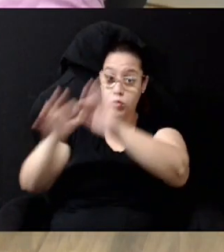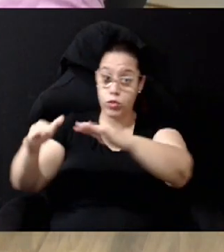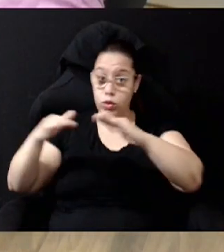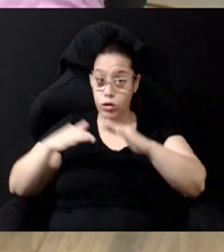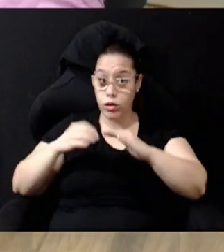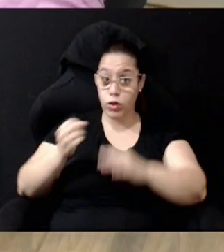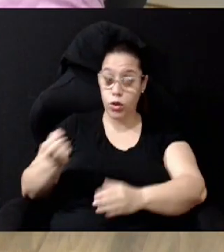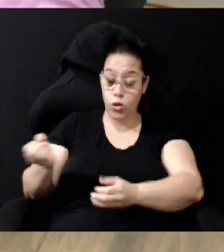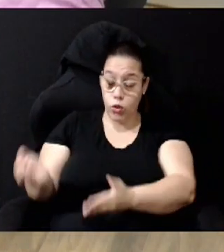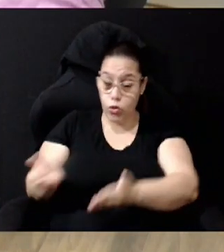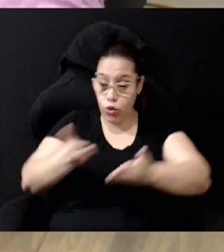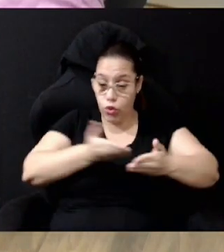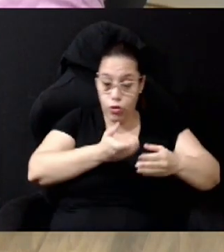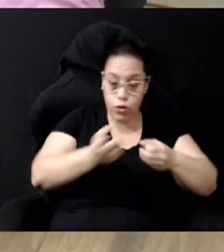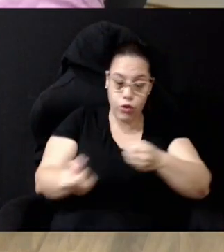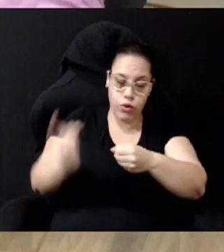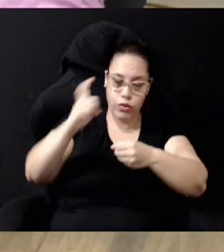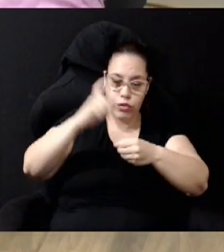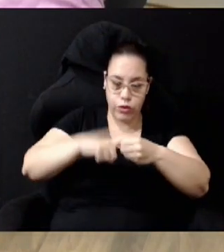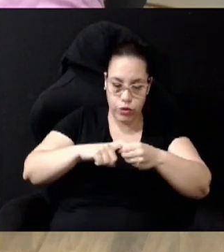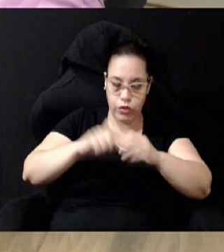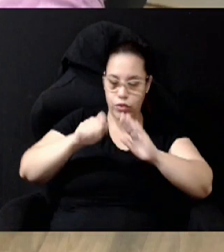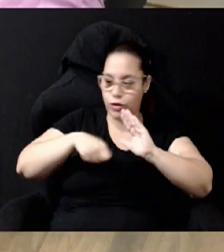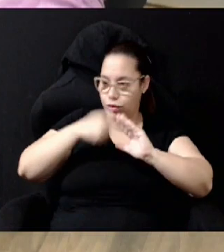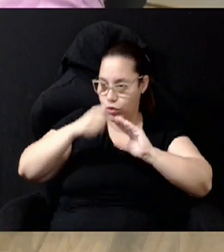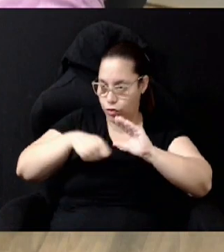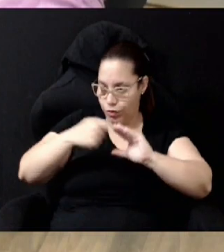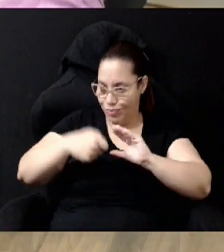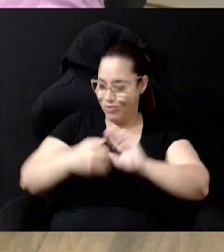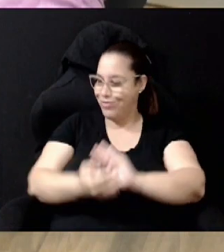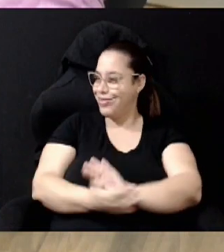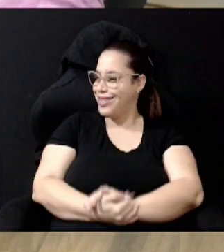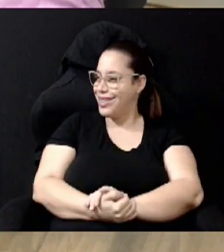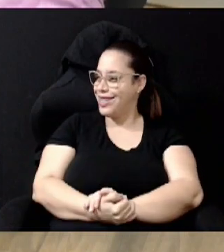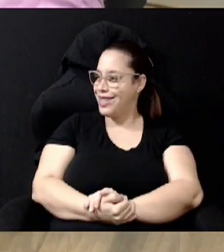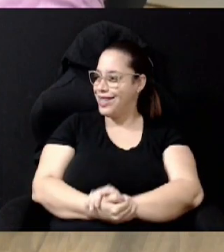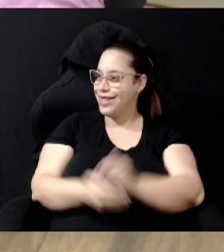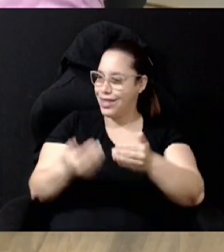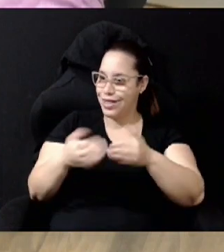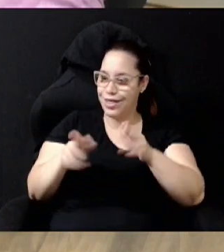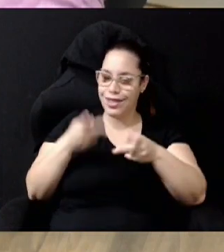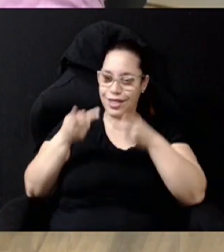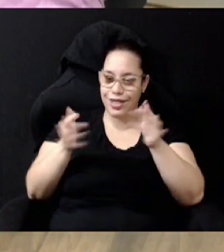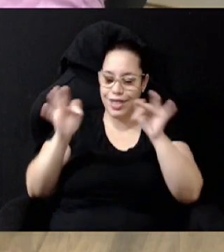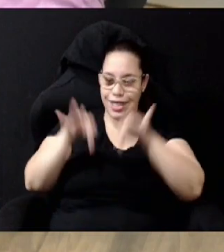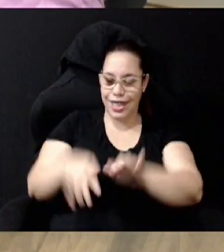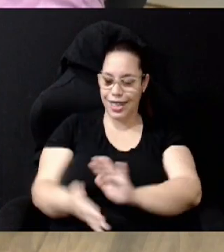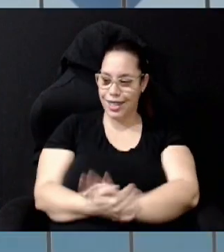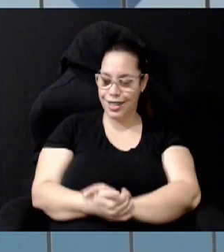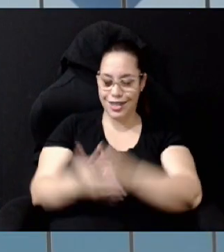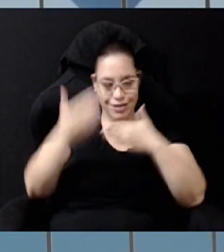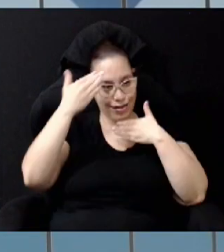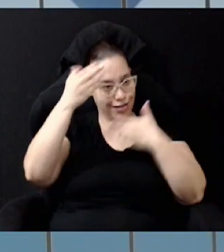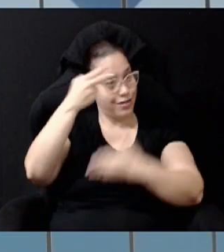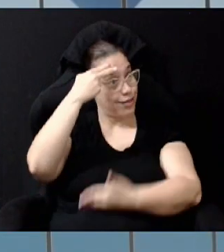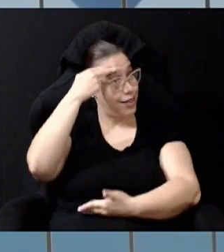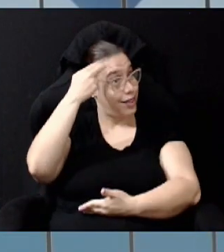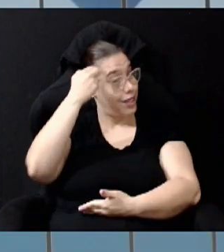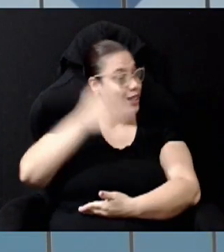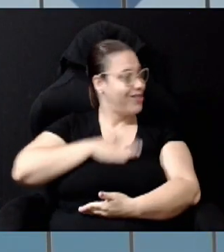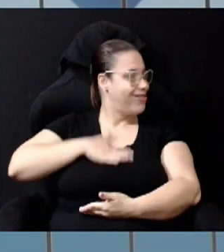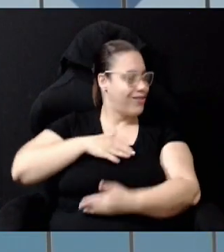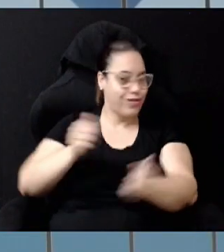você retornar aos nossos estúdios e fica aberto às suas considerações finais. Obrigado, Gabriel. Foi um prazer estar com